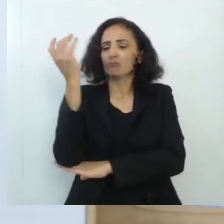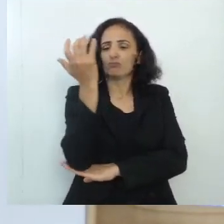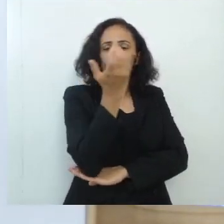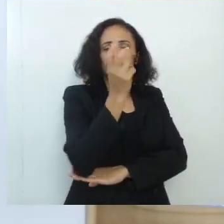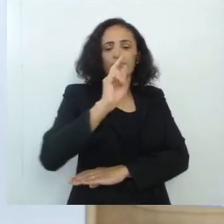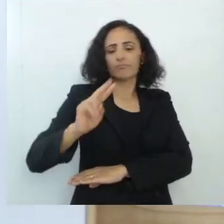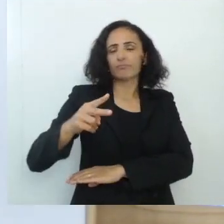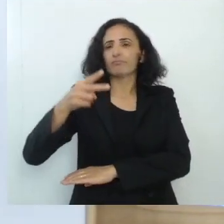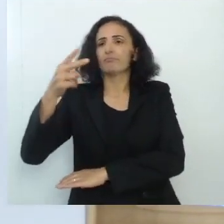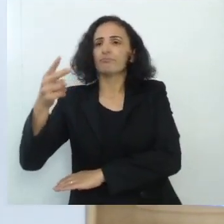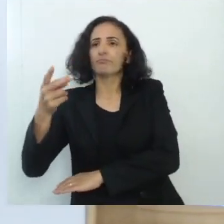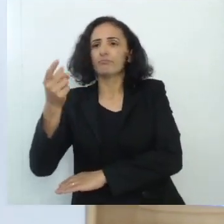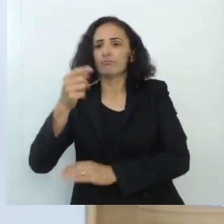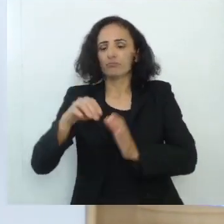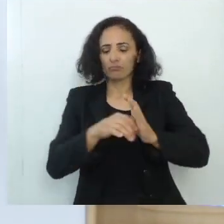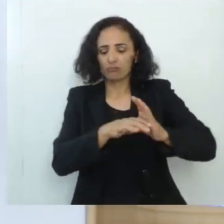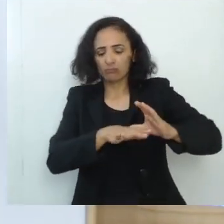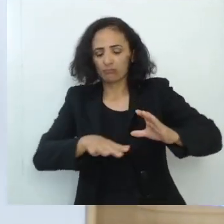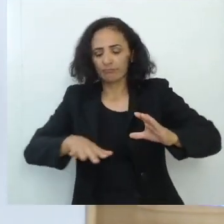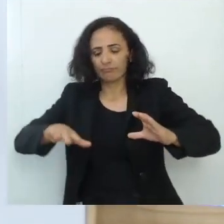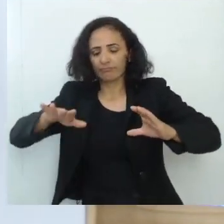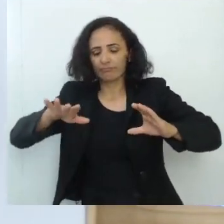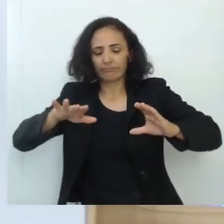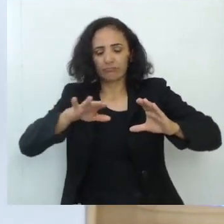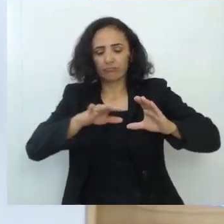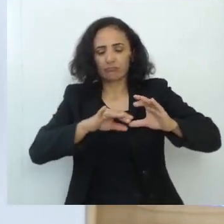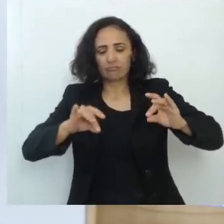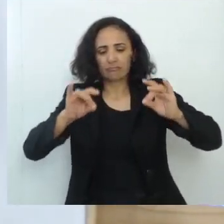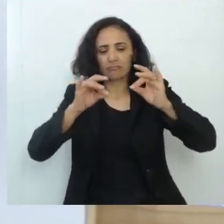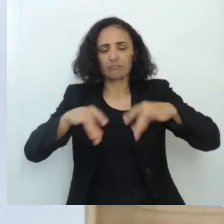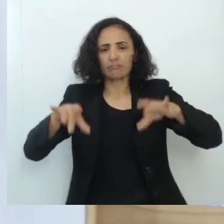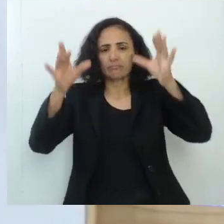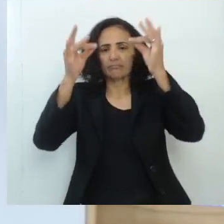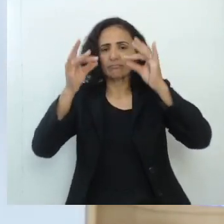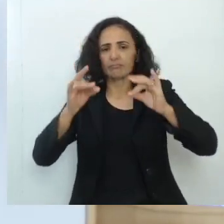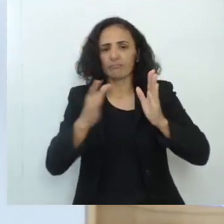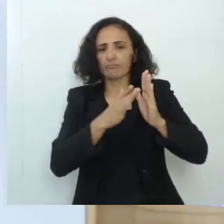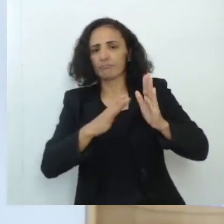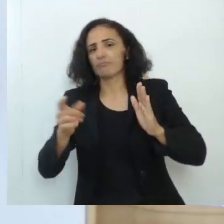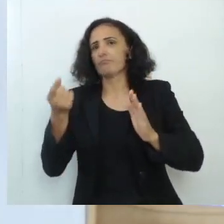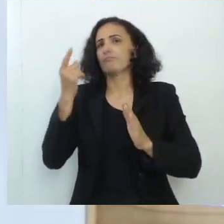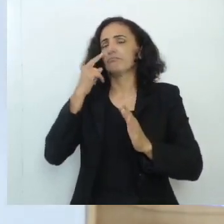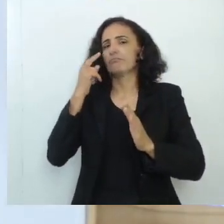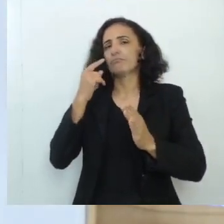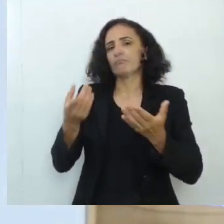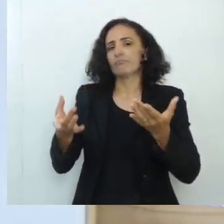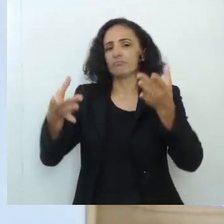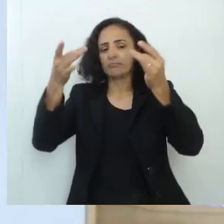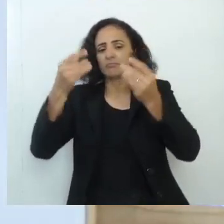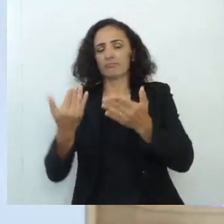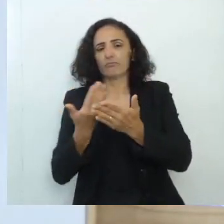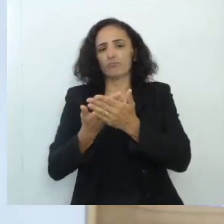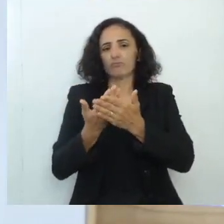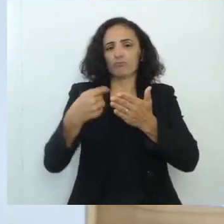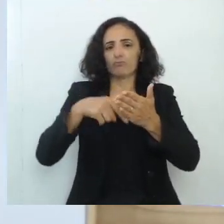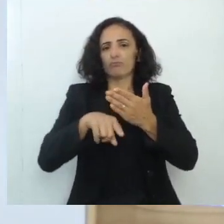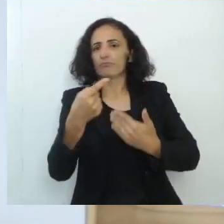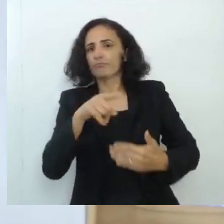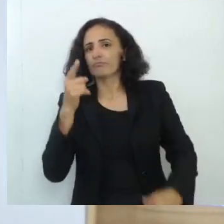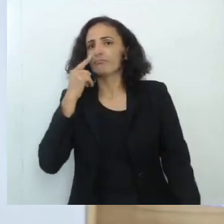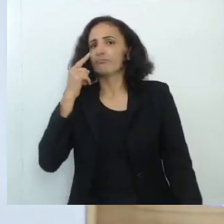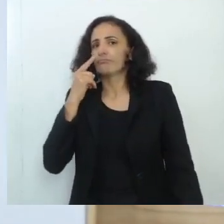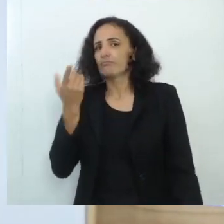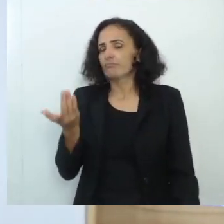reproduzir a partir desses soros, tá? A partir desses soros é onde você vai ter a parte reprodutiva. Aí vê o que é que vai